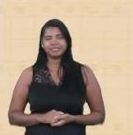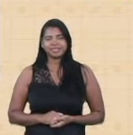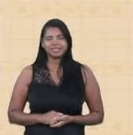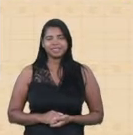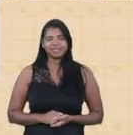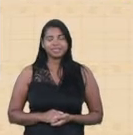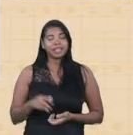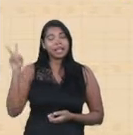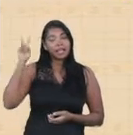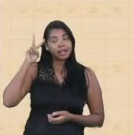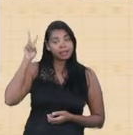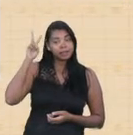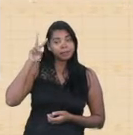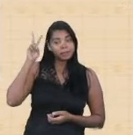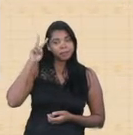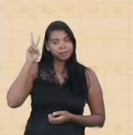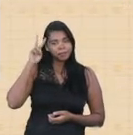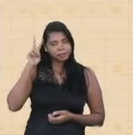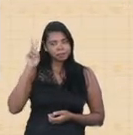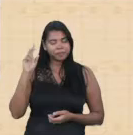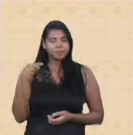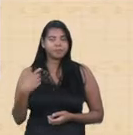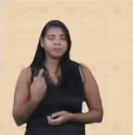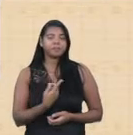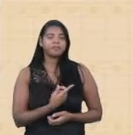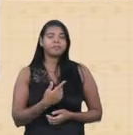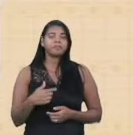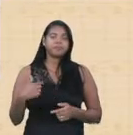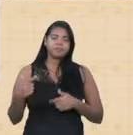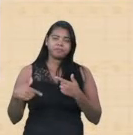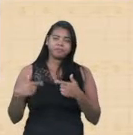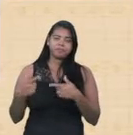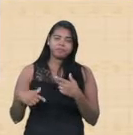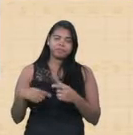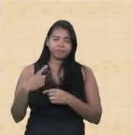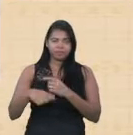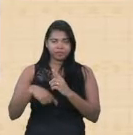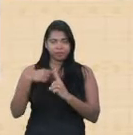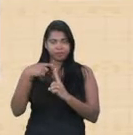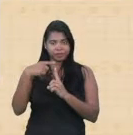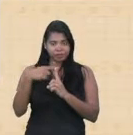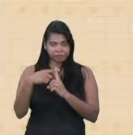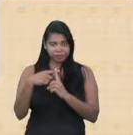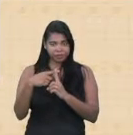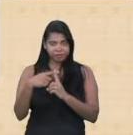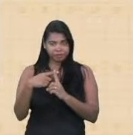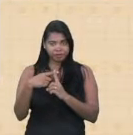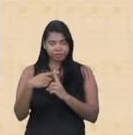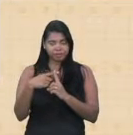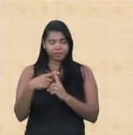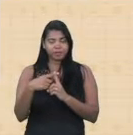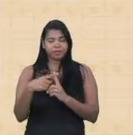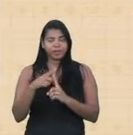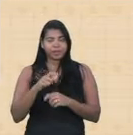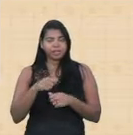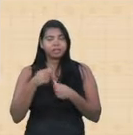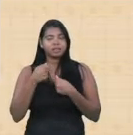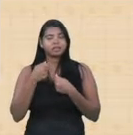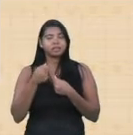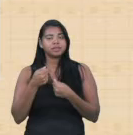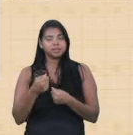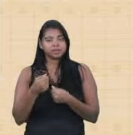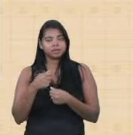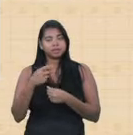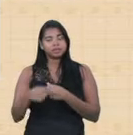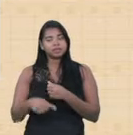mequetrefe! Lembre-se que se nós estamos trabalhando com carga positiva seguindo o sentido da força, se a carga